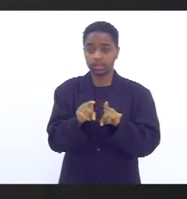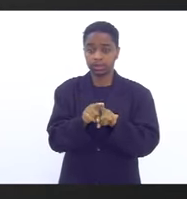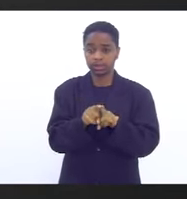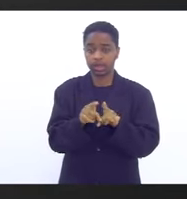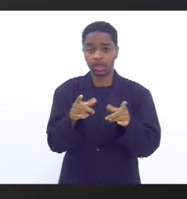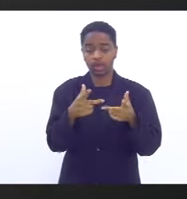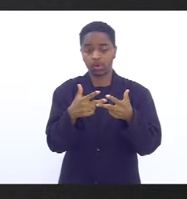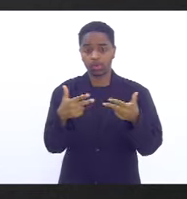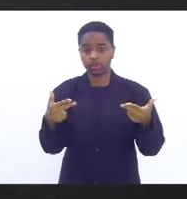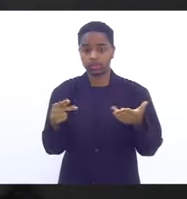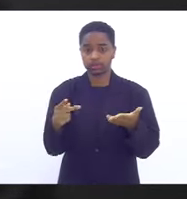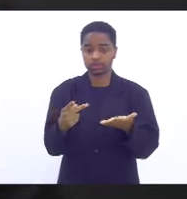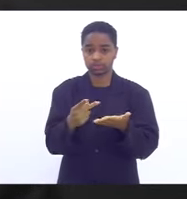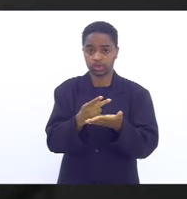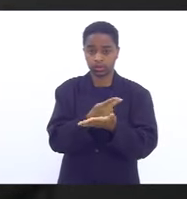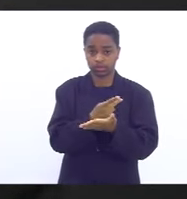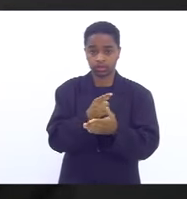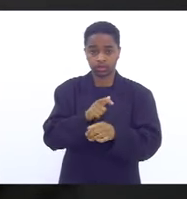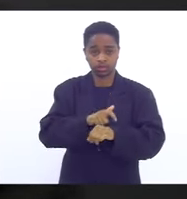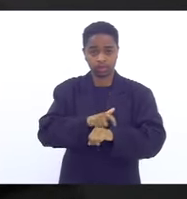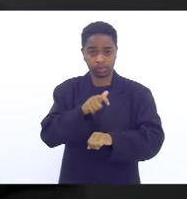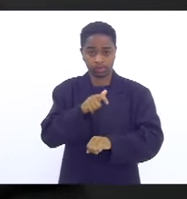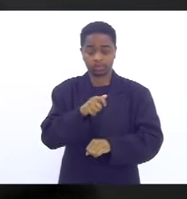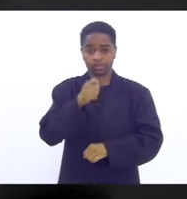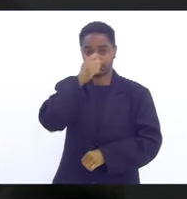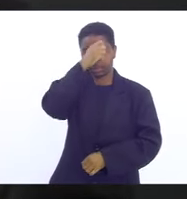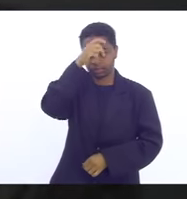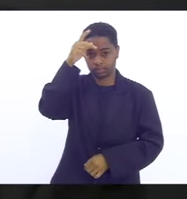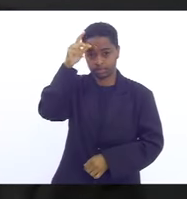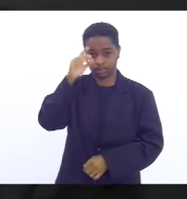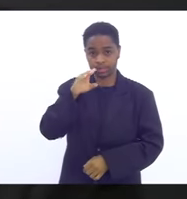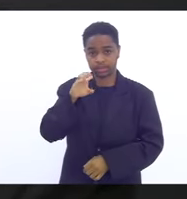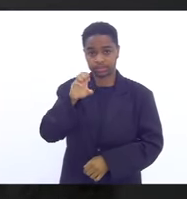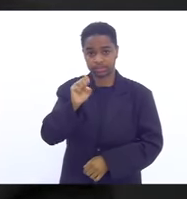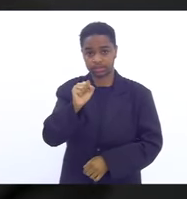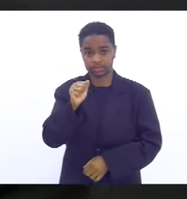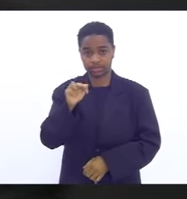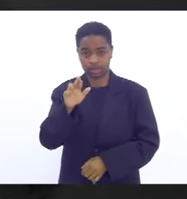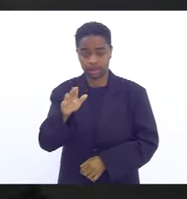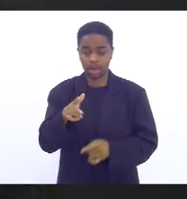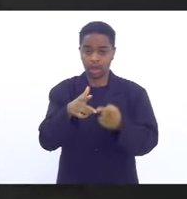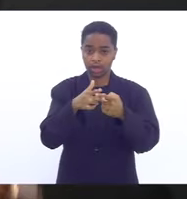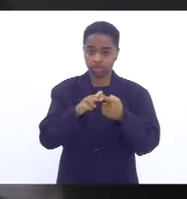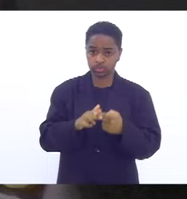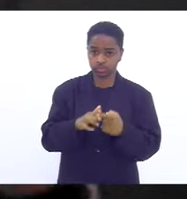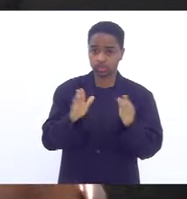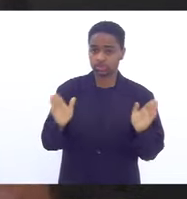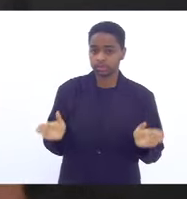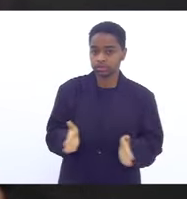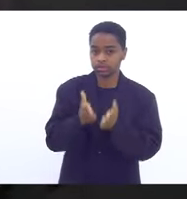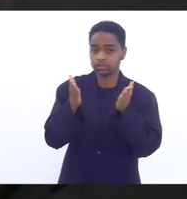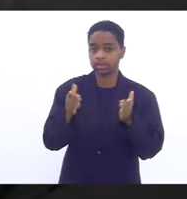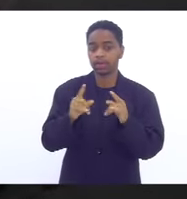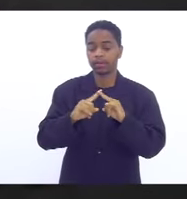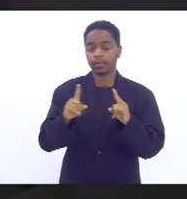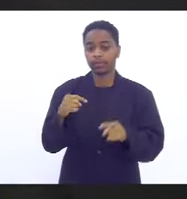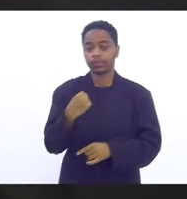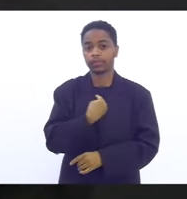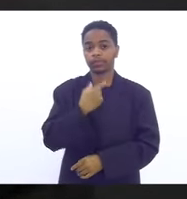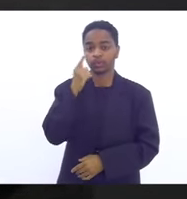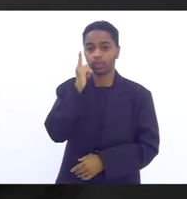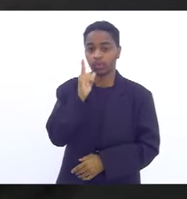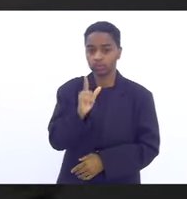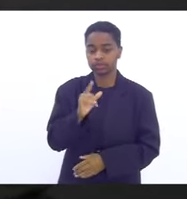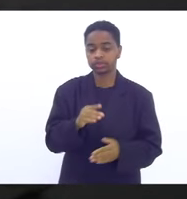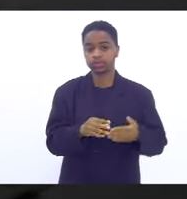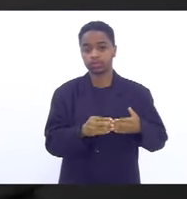Naquele momento, o prefeito César Maia ajustou, incentivou e a gente conseguiu